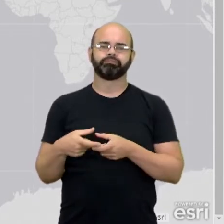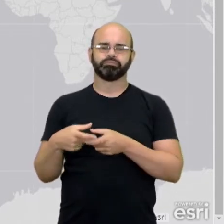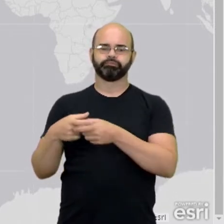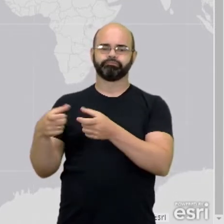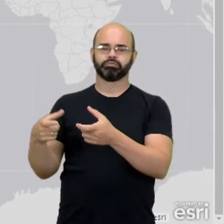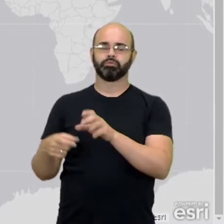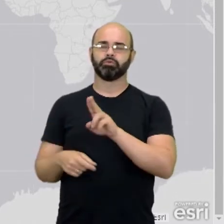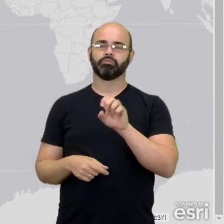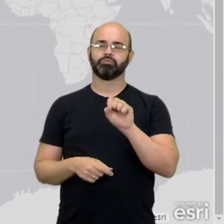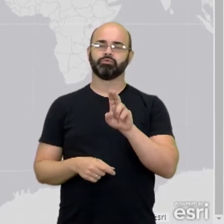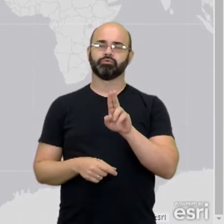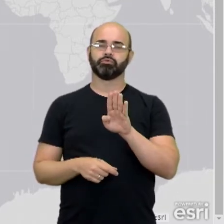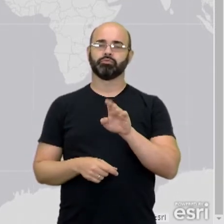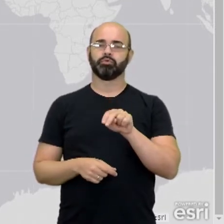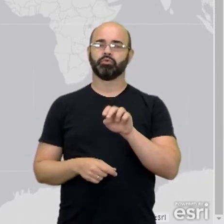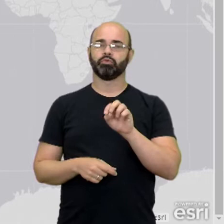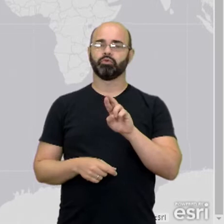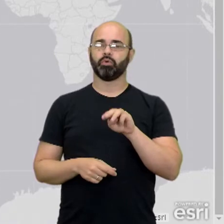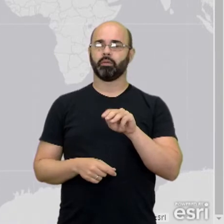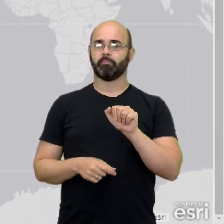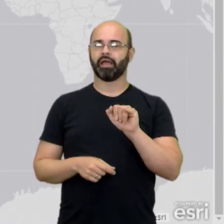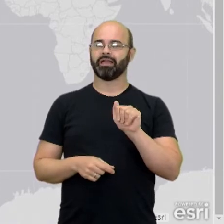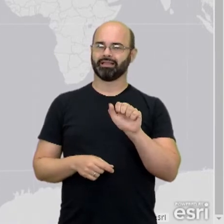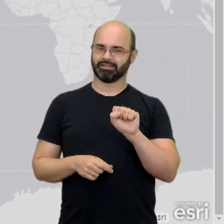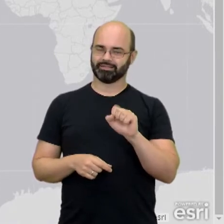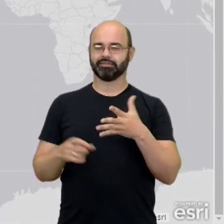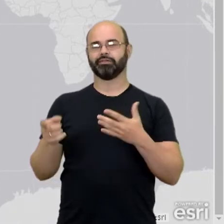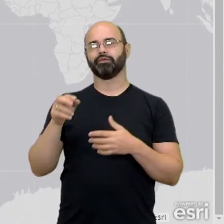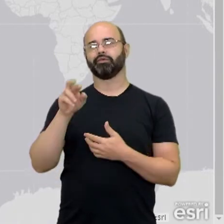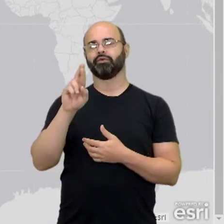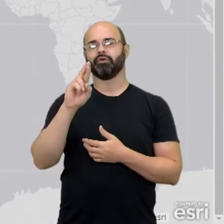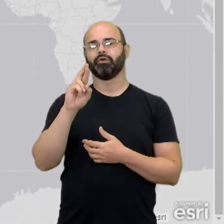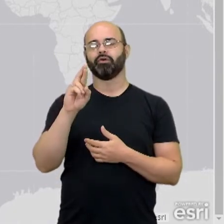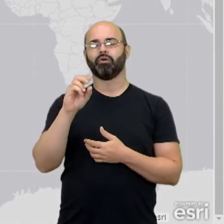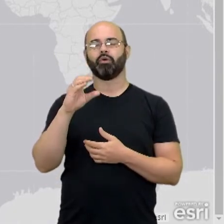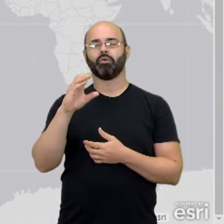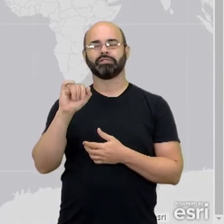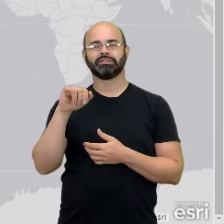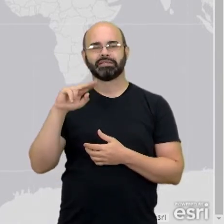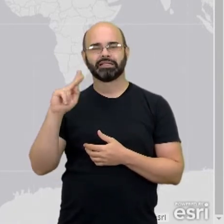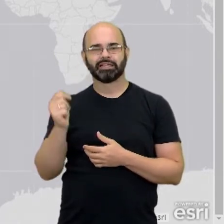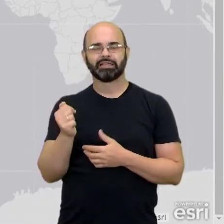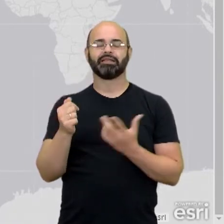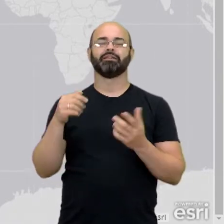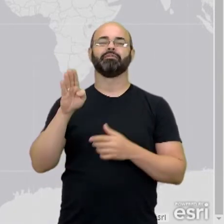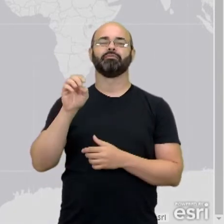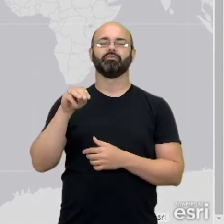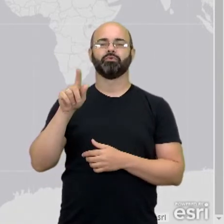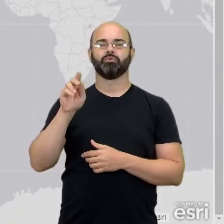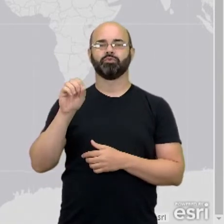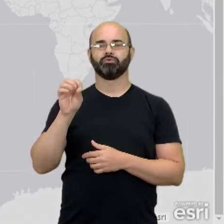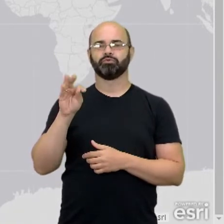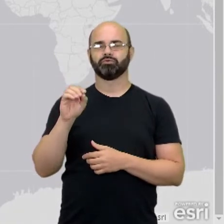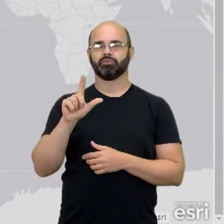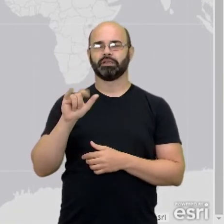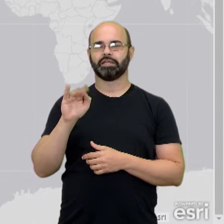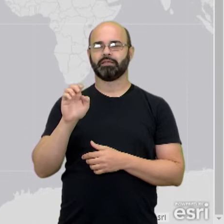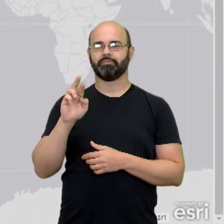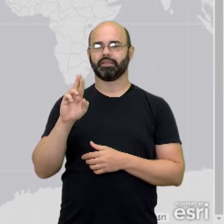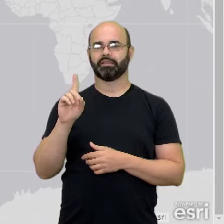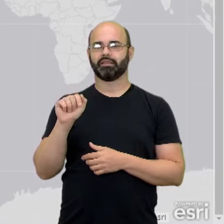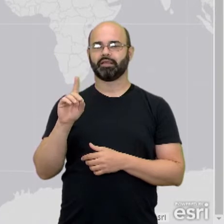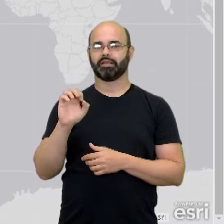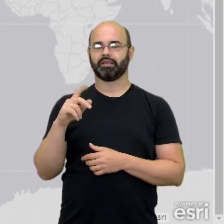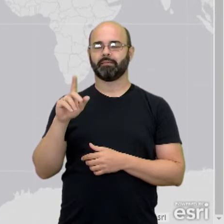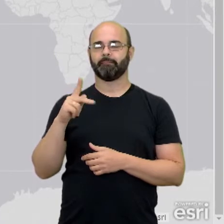da Rocinha, né? Na Rocinha, no complexo do Alemão, no Rio de Janeiro, Bom Gosto, Liberdade, Peruvaz, São